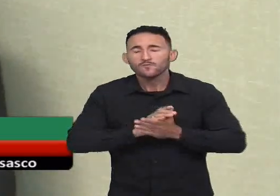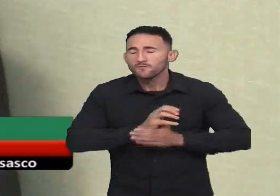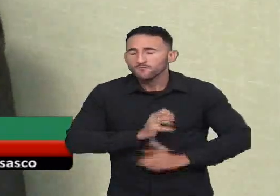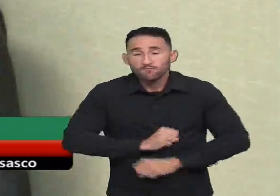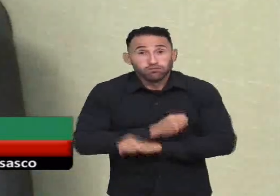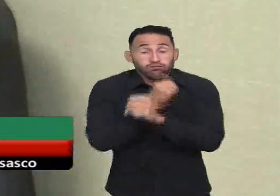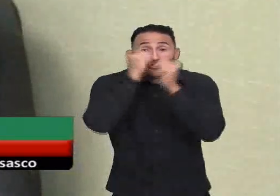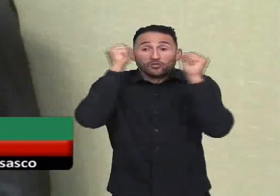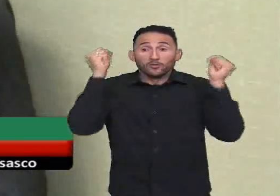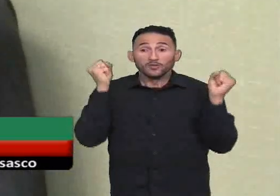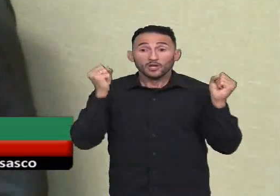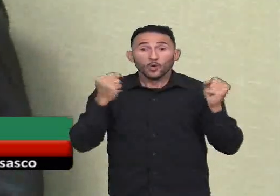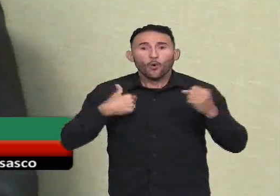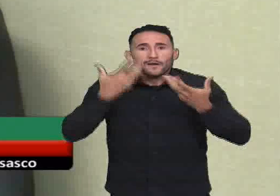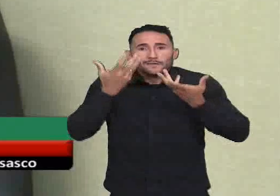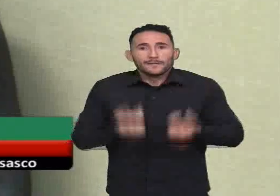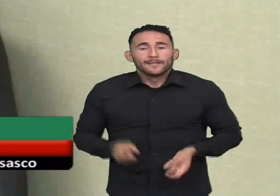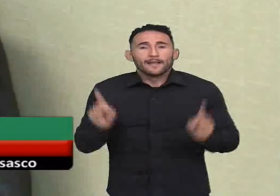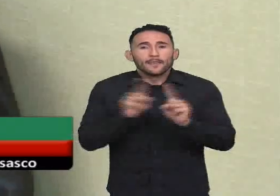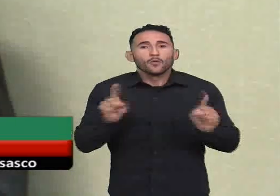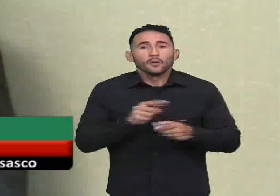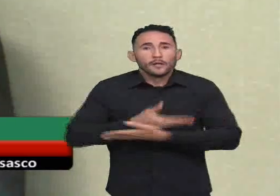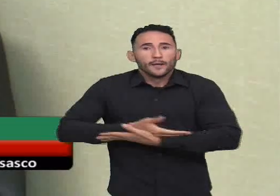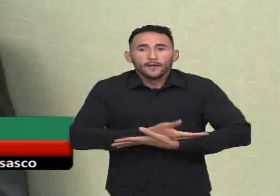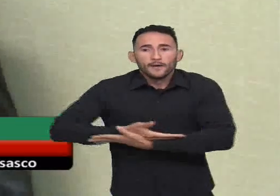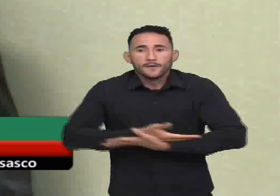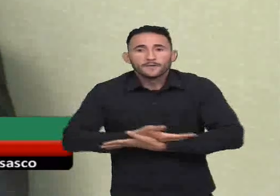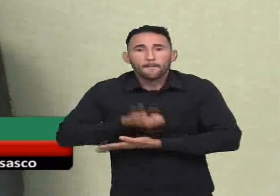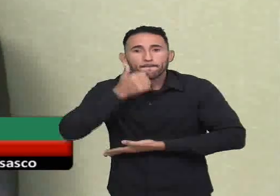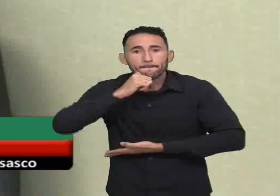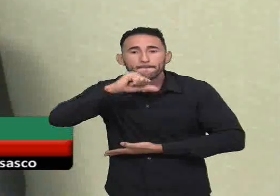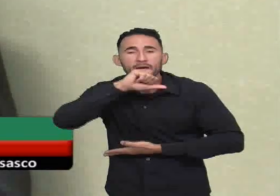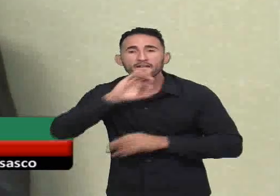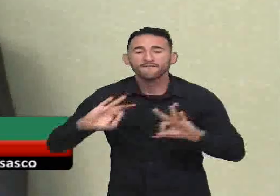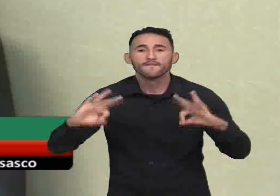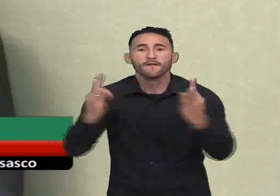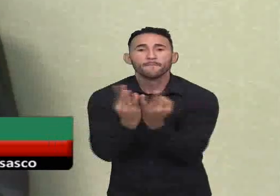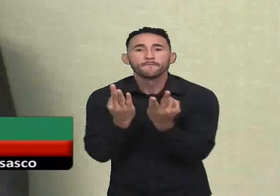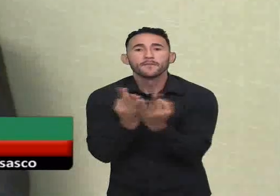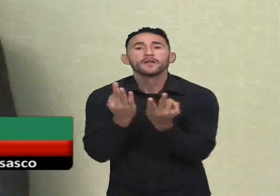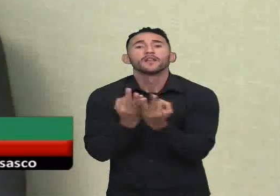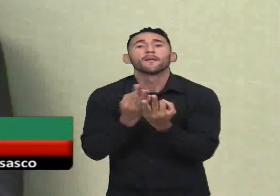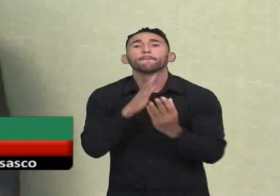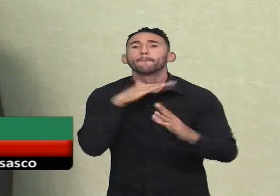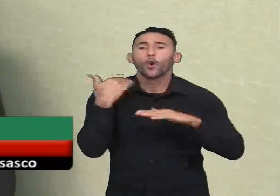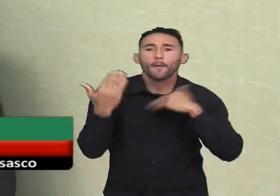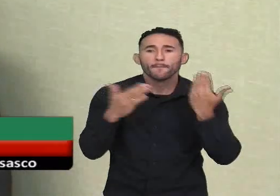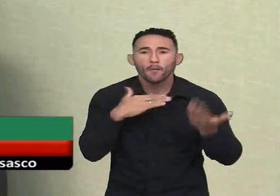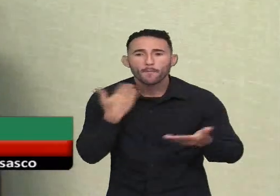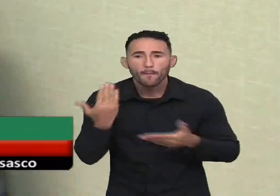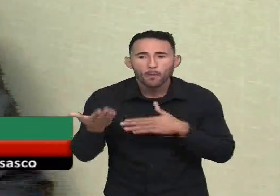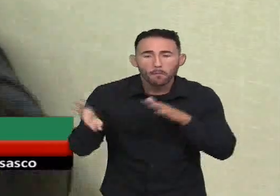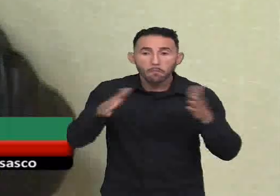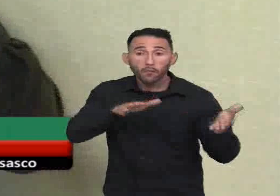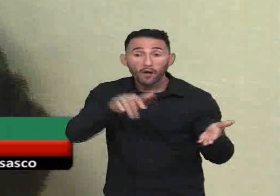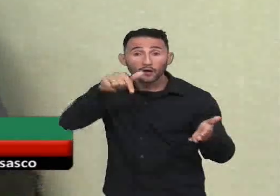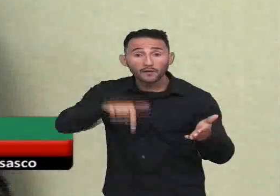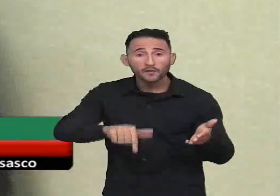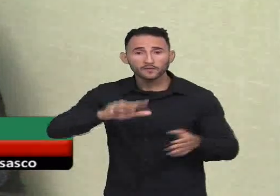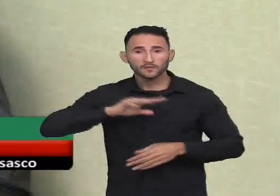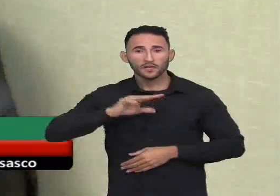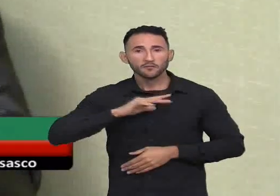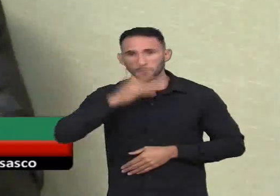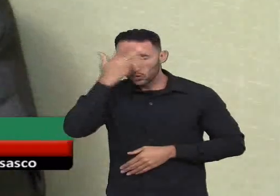por isso. Eu não vou aceitar que bebês, que mães, famílias percam a vida, sejam despedaçadas na nossa cidade e ninguém